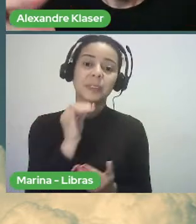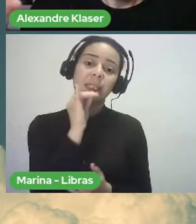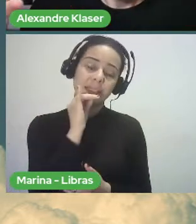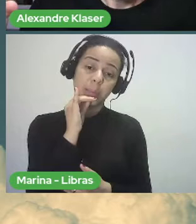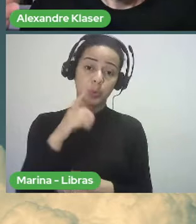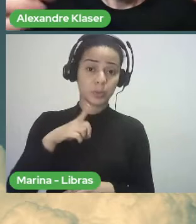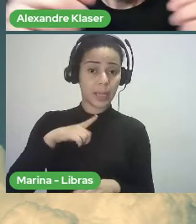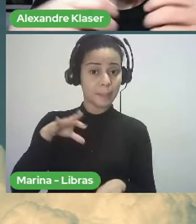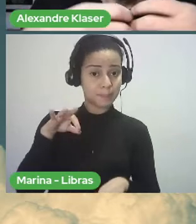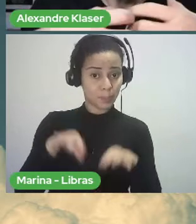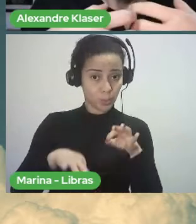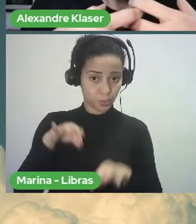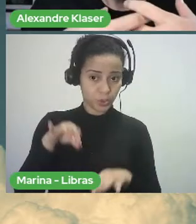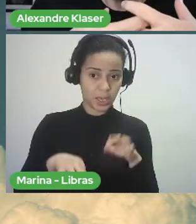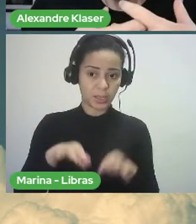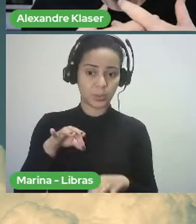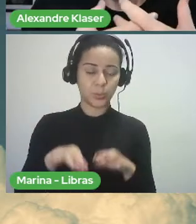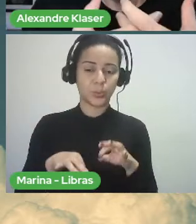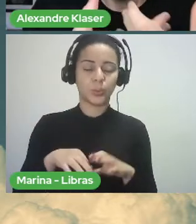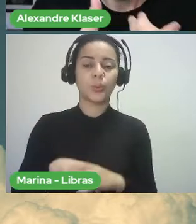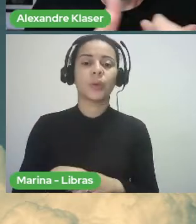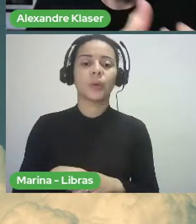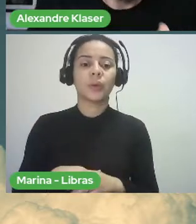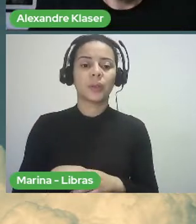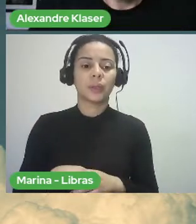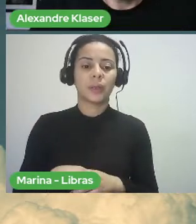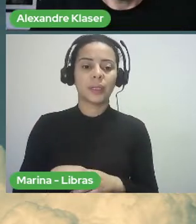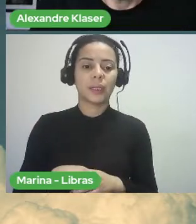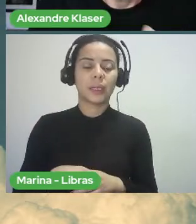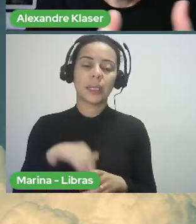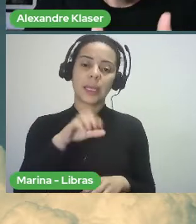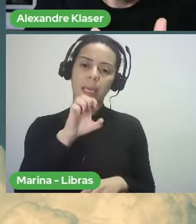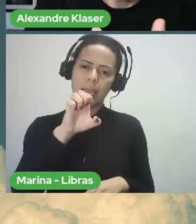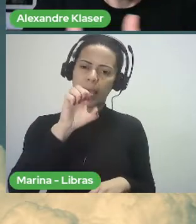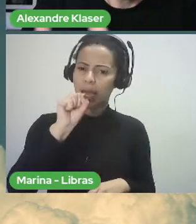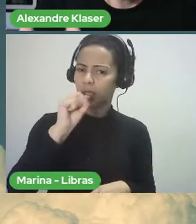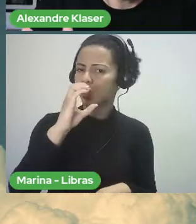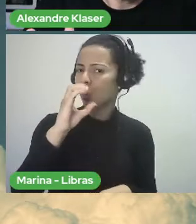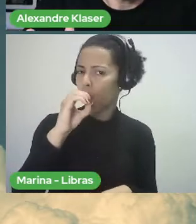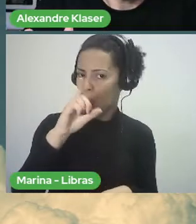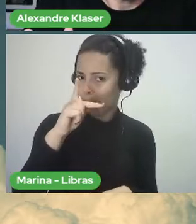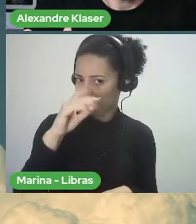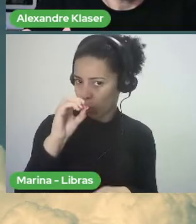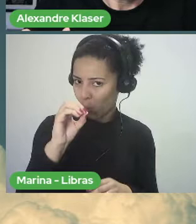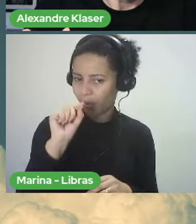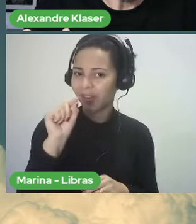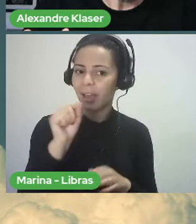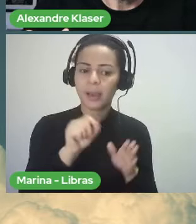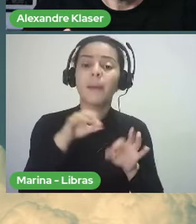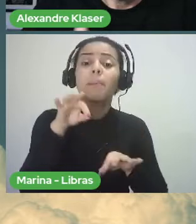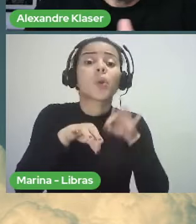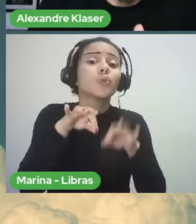uma visão de escopo e sucesso normalmente de projeto é aquilo, no escopo, no prazo e no custo.